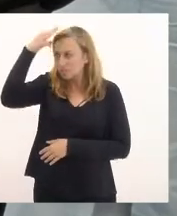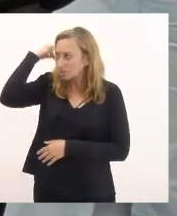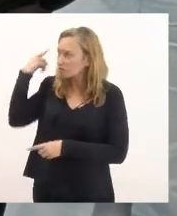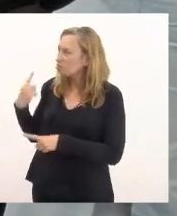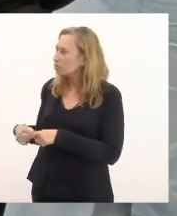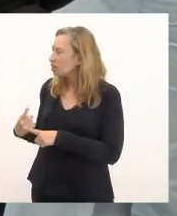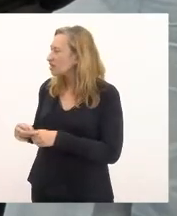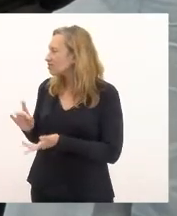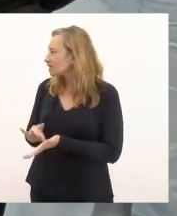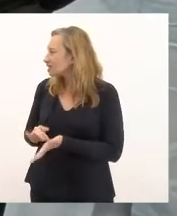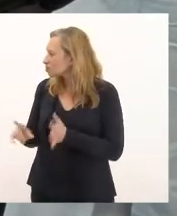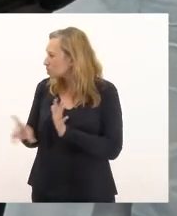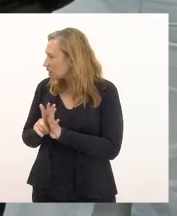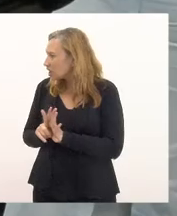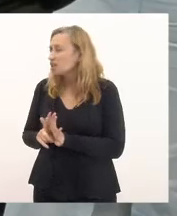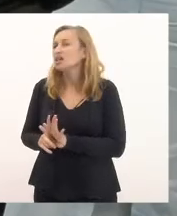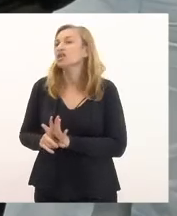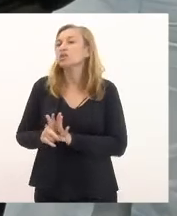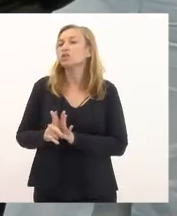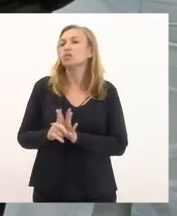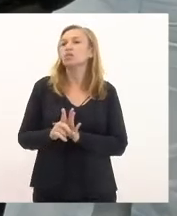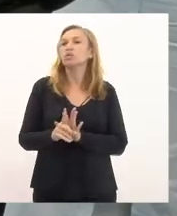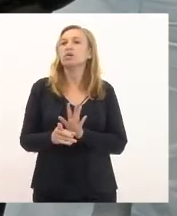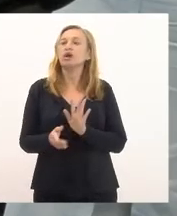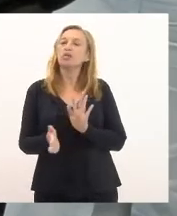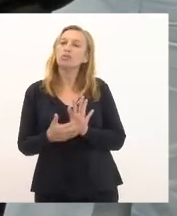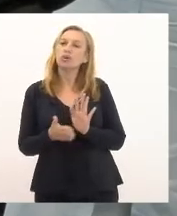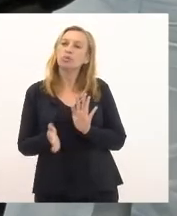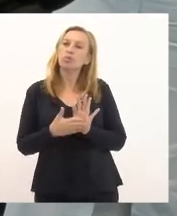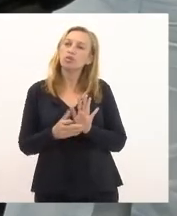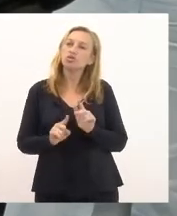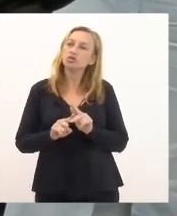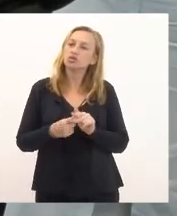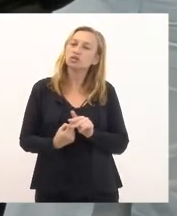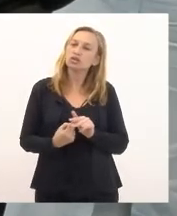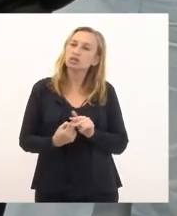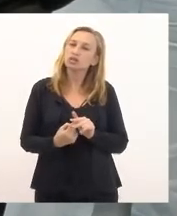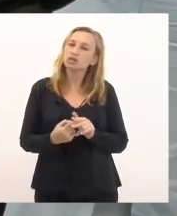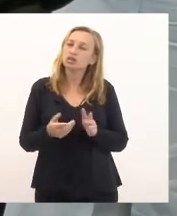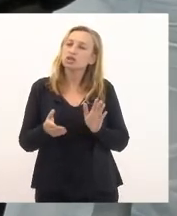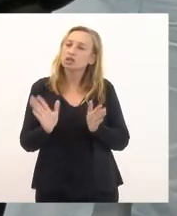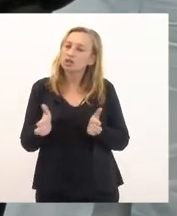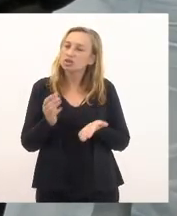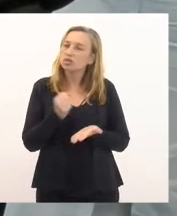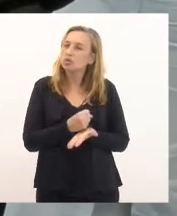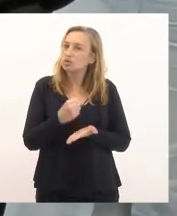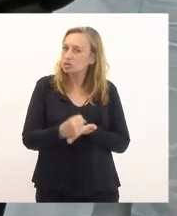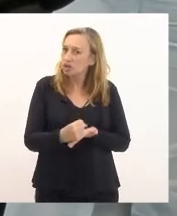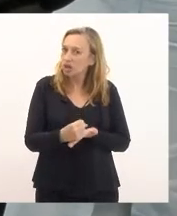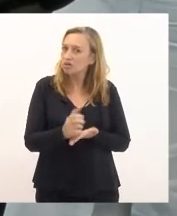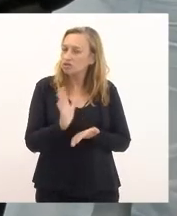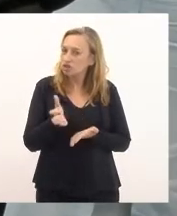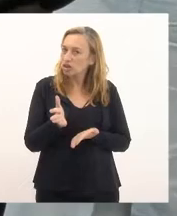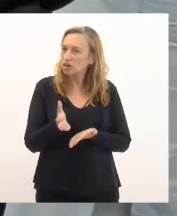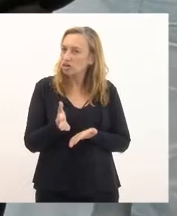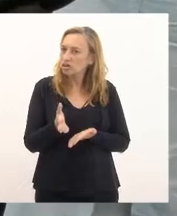verdade, por lei, né, o autor propõe alteração de cláusulas contratuais, de um contrato de concessão. Eu achei isso aí